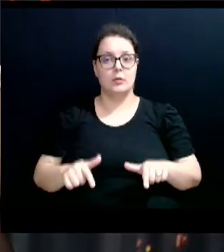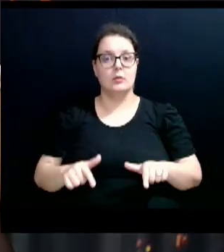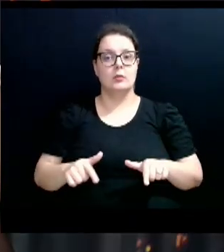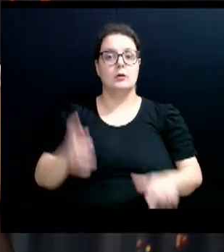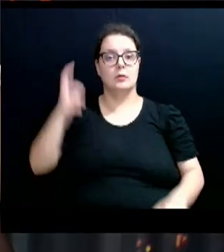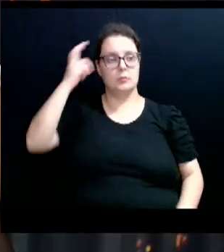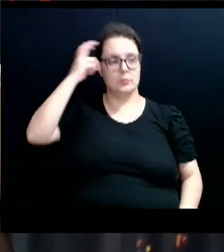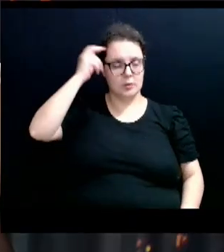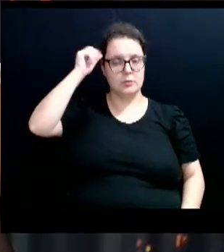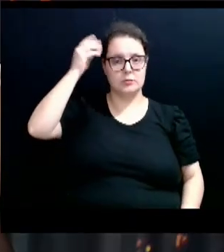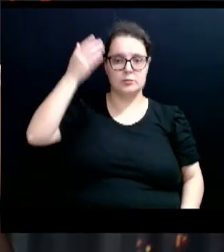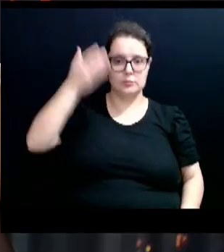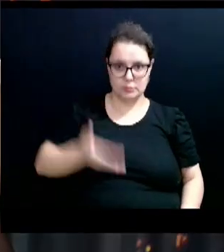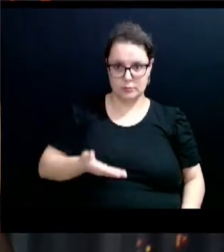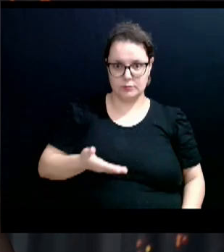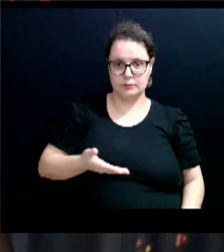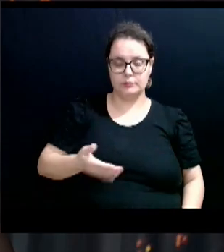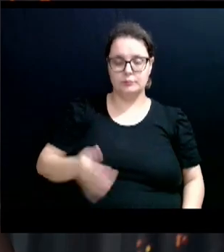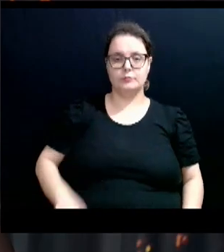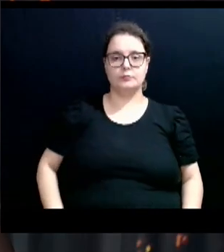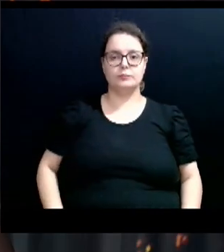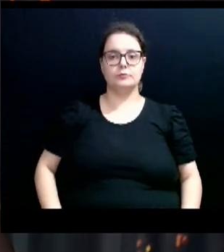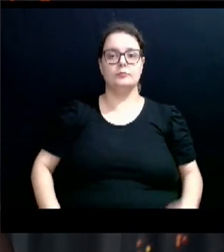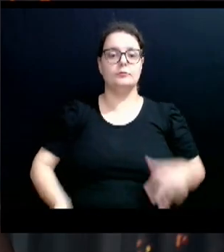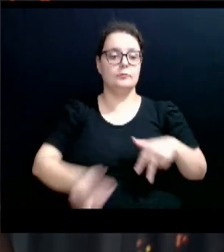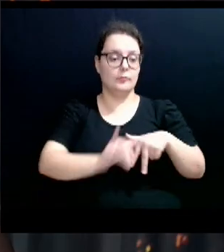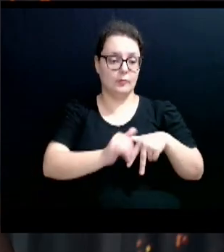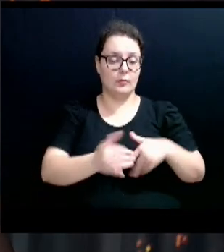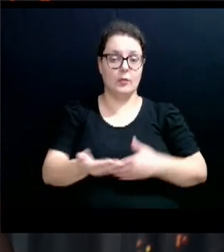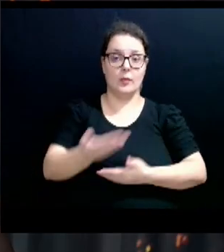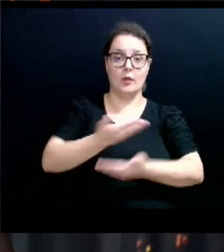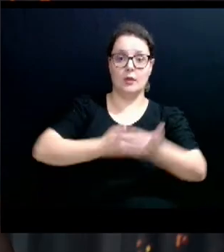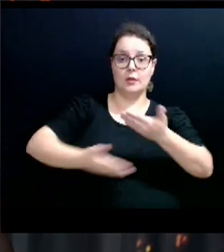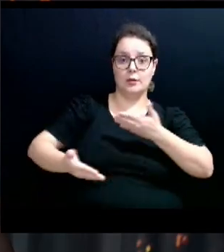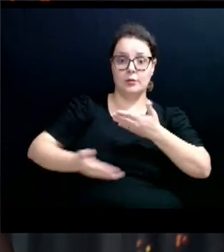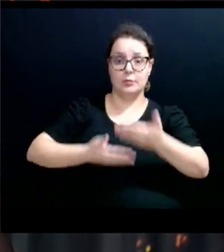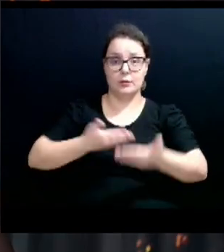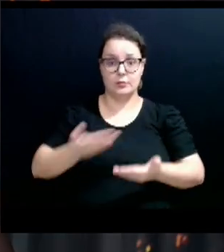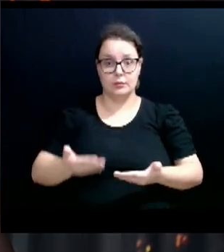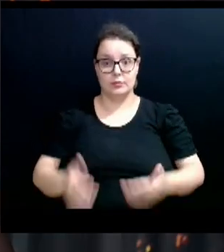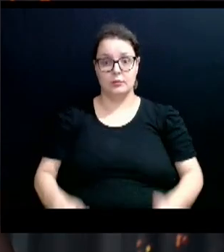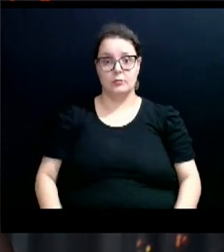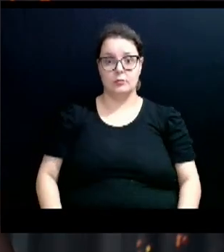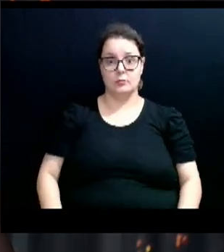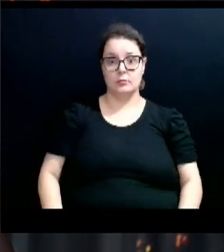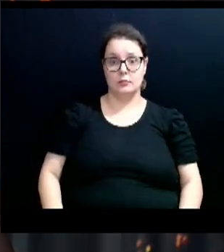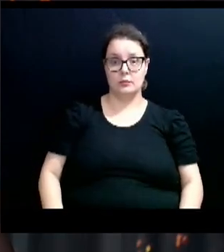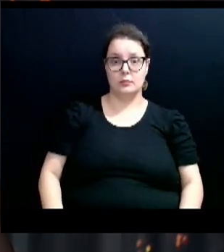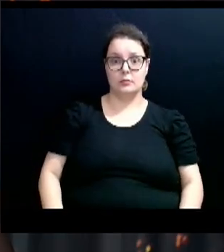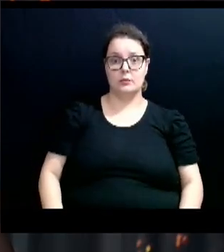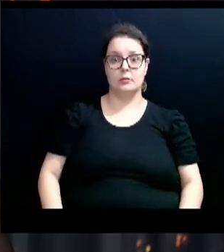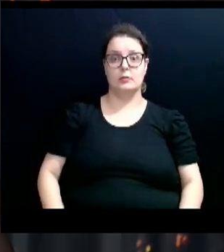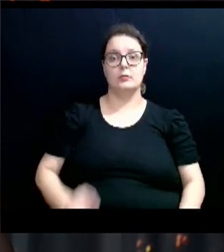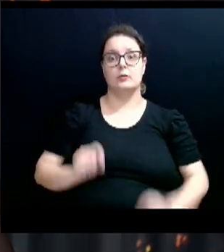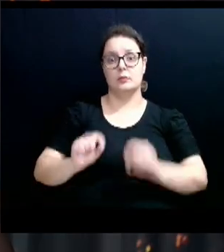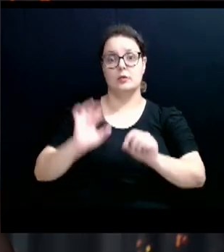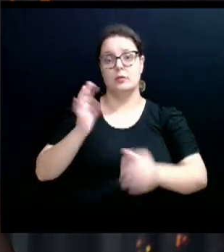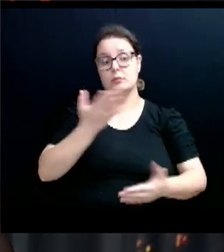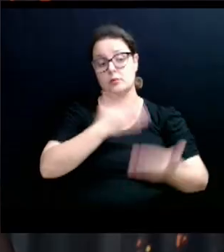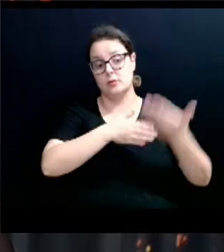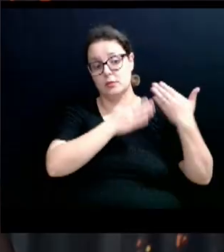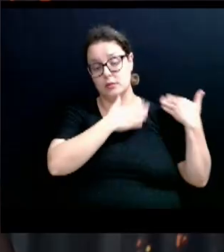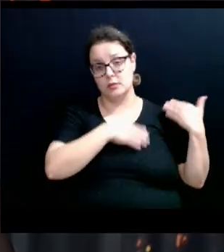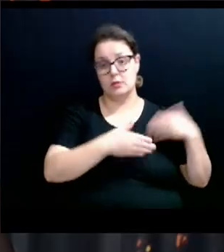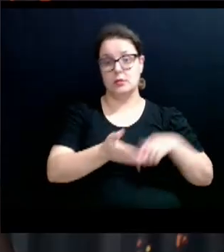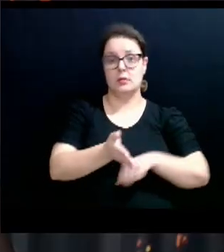e essa narrativa, essa interação com o que vinha antes, né, de